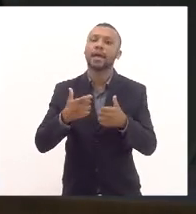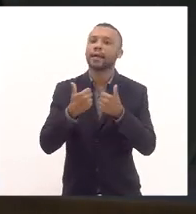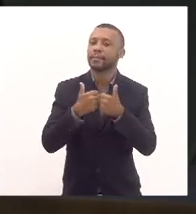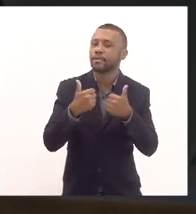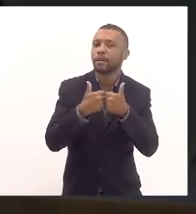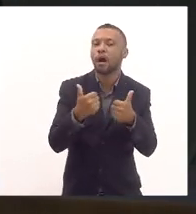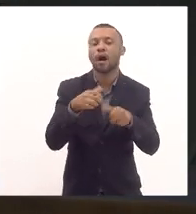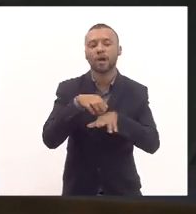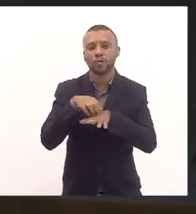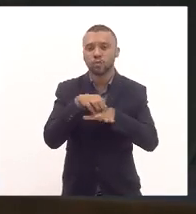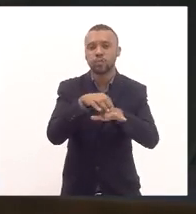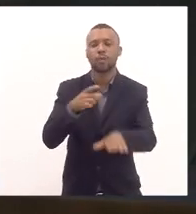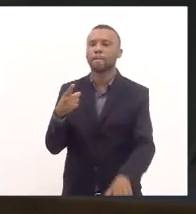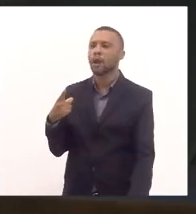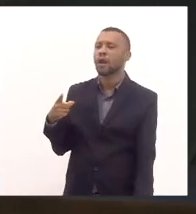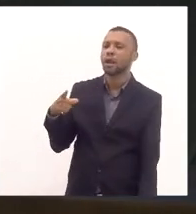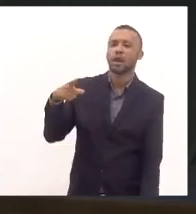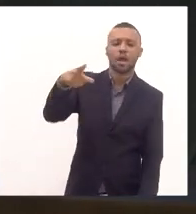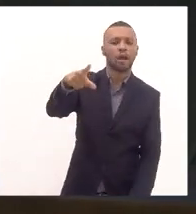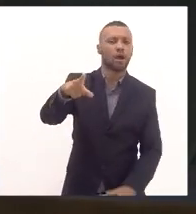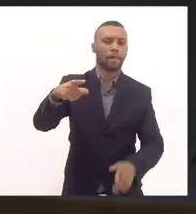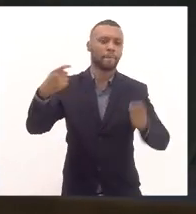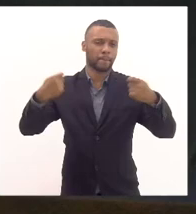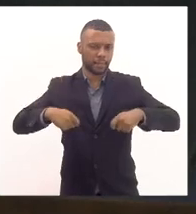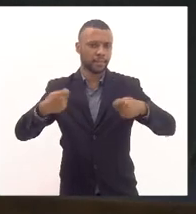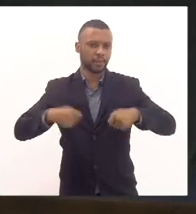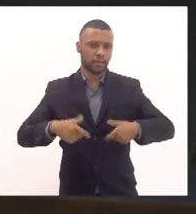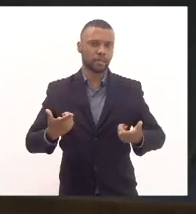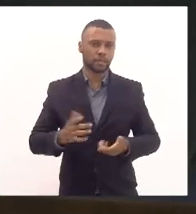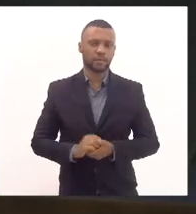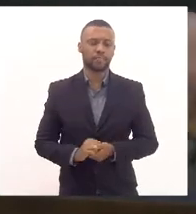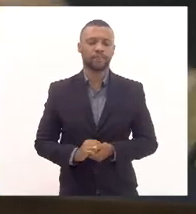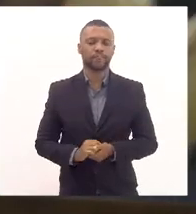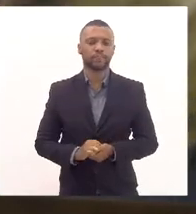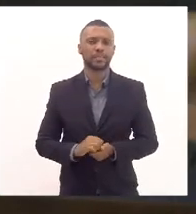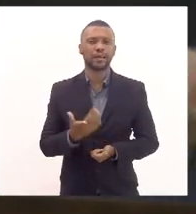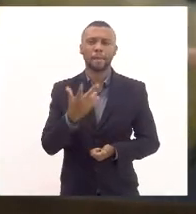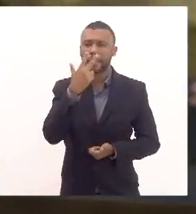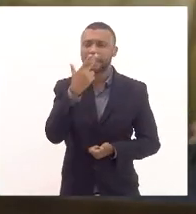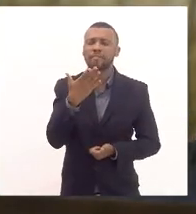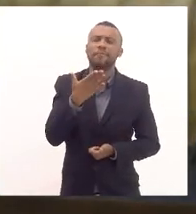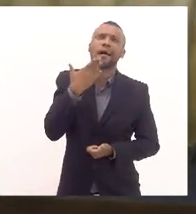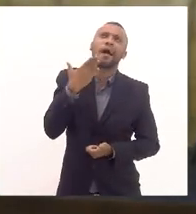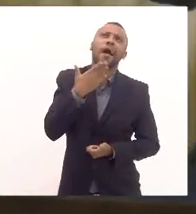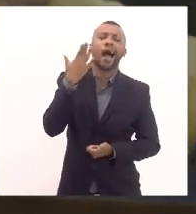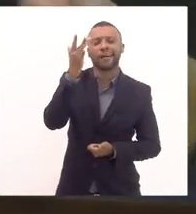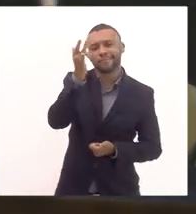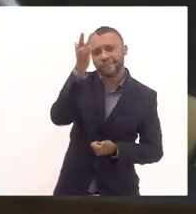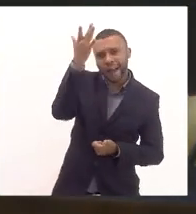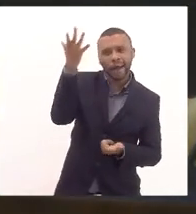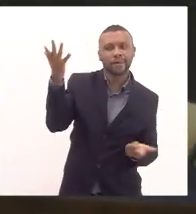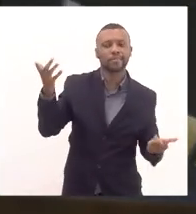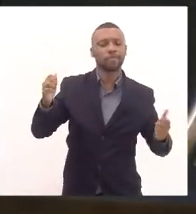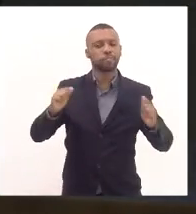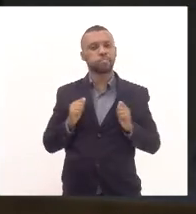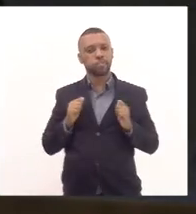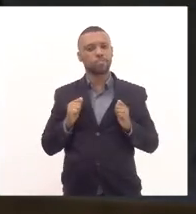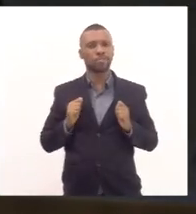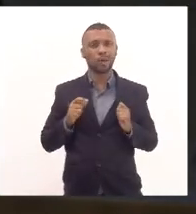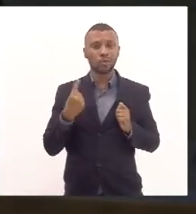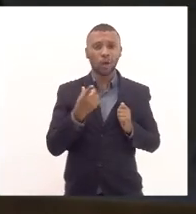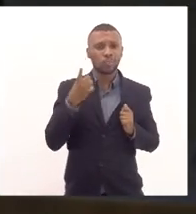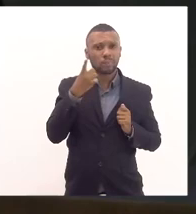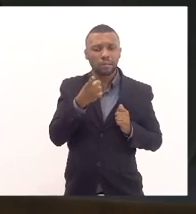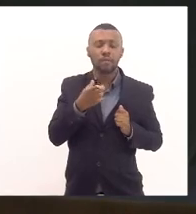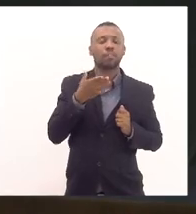para se deslocar E então tá muito fácil a gente como o deputado a gente tem que andar para